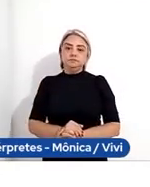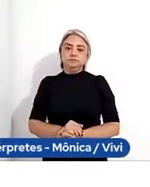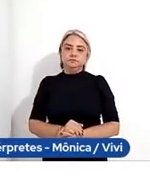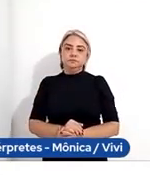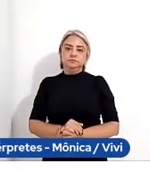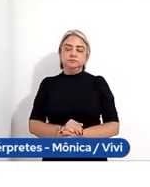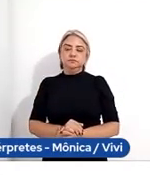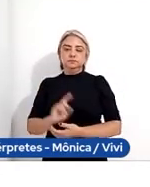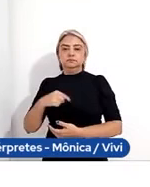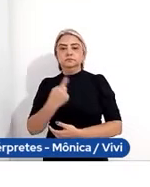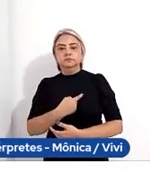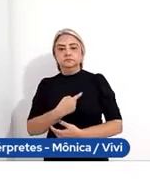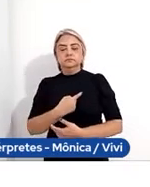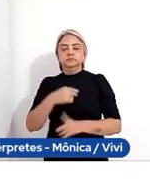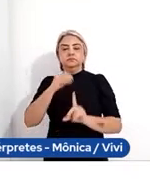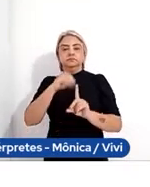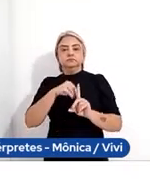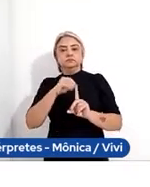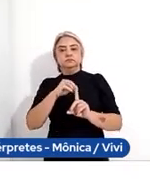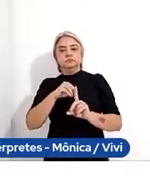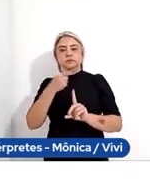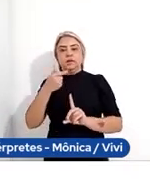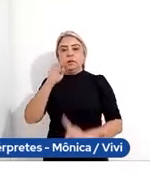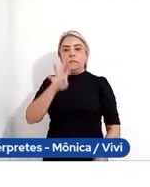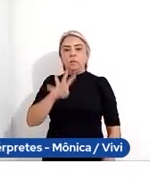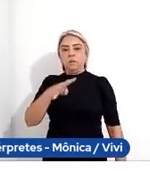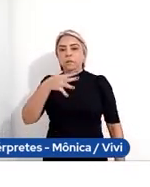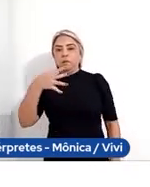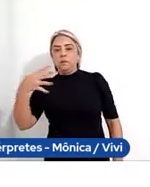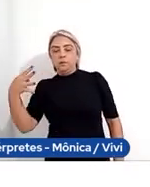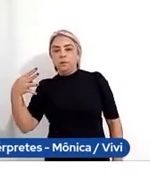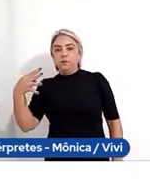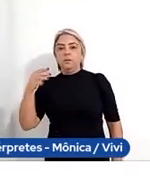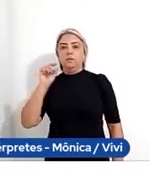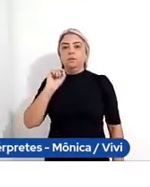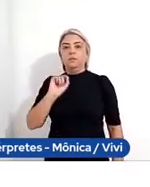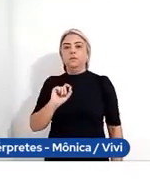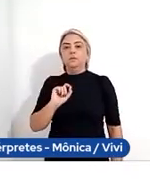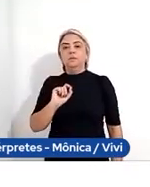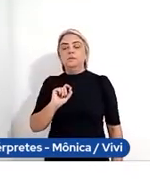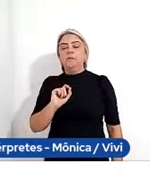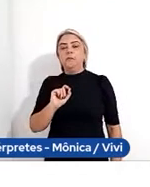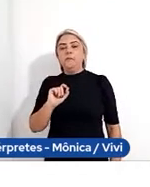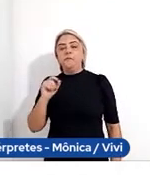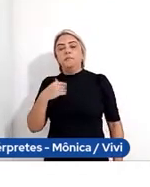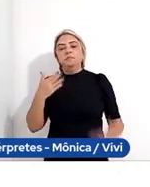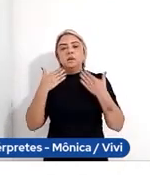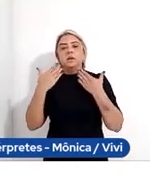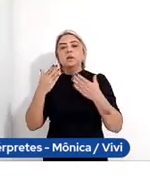nas nossas vulnerabilidades. Esse aqui é um outro quadro que nos coloca